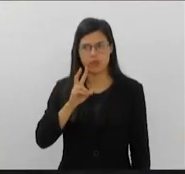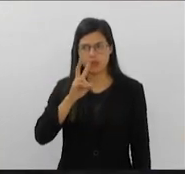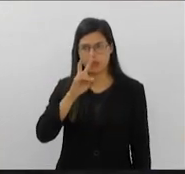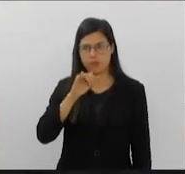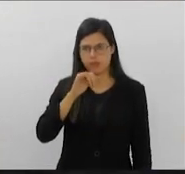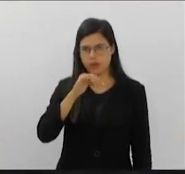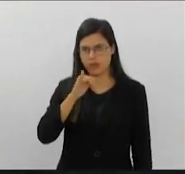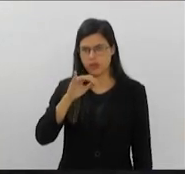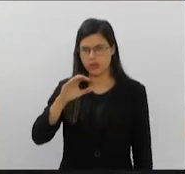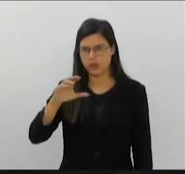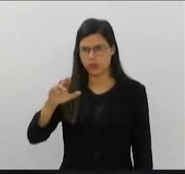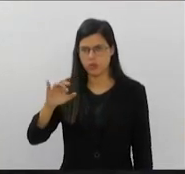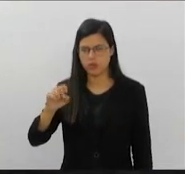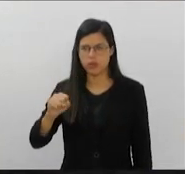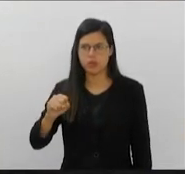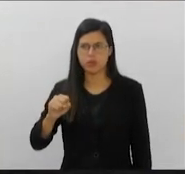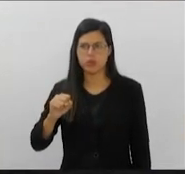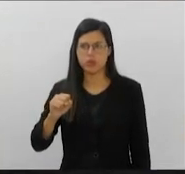Cozzolino,